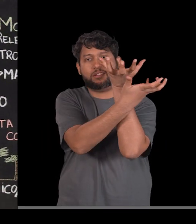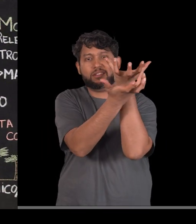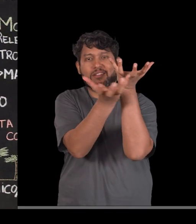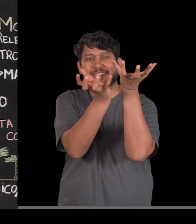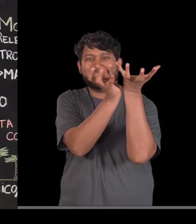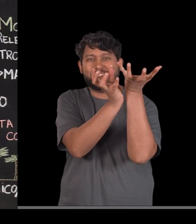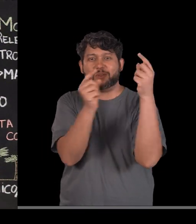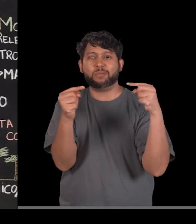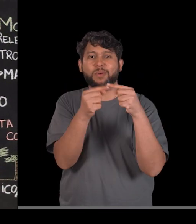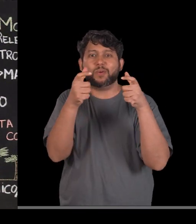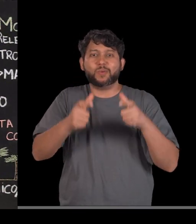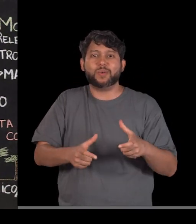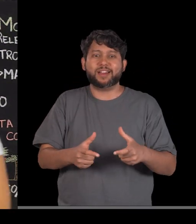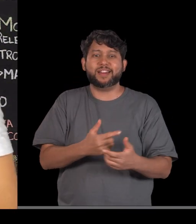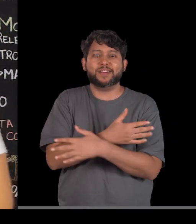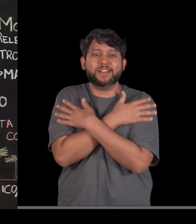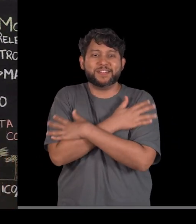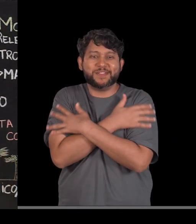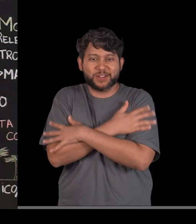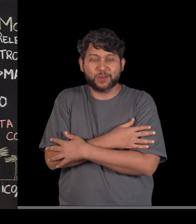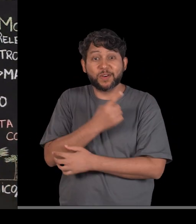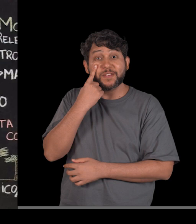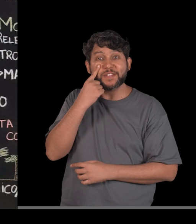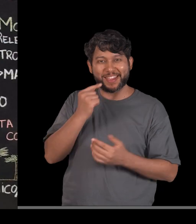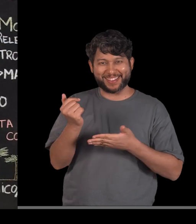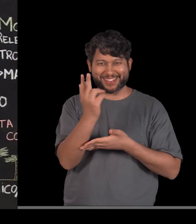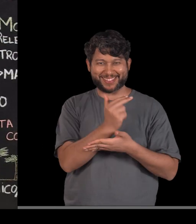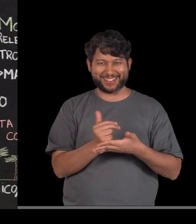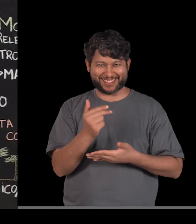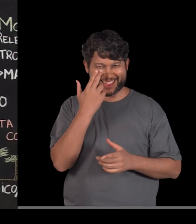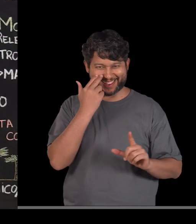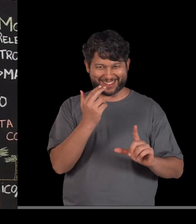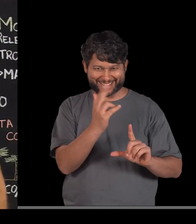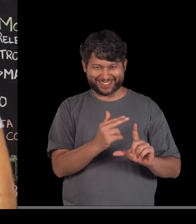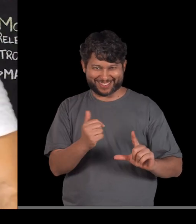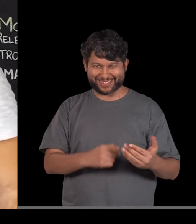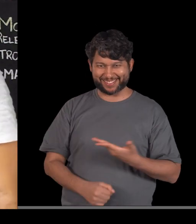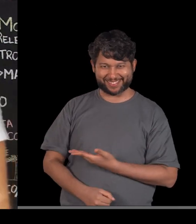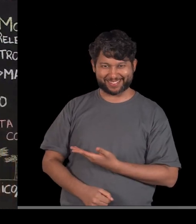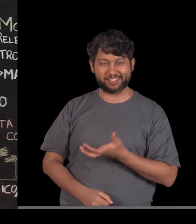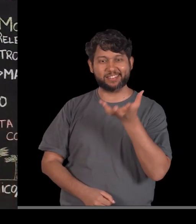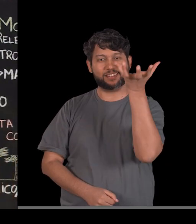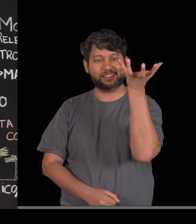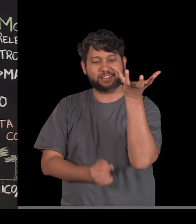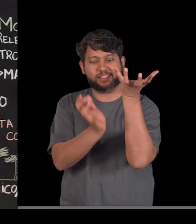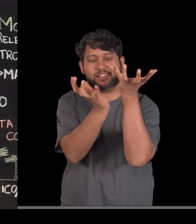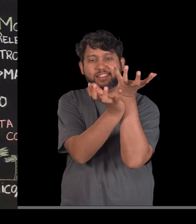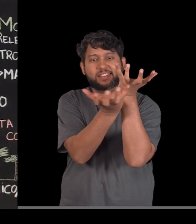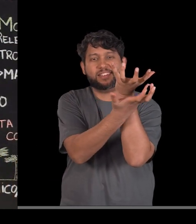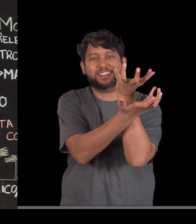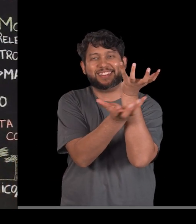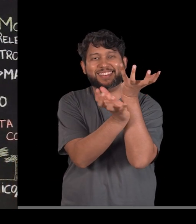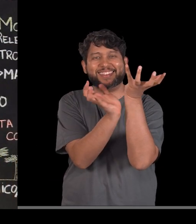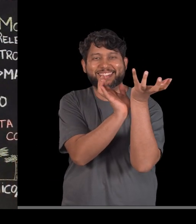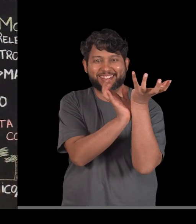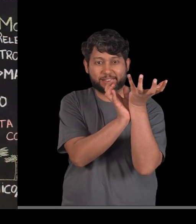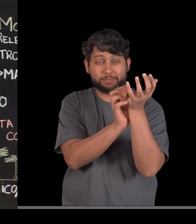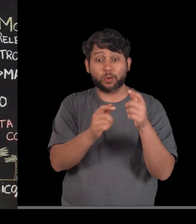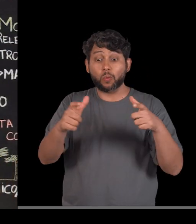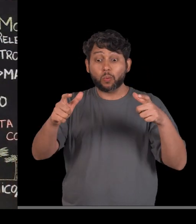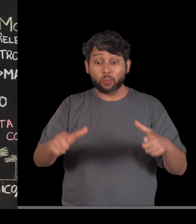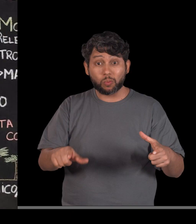de regiões frias, tá ok? Normalmente ela apresenta este formato aqui. Ela é uma vegetação